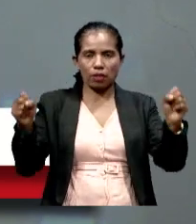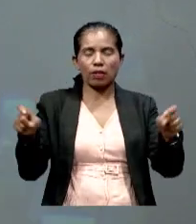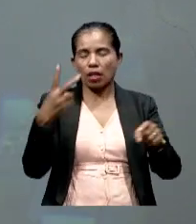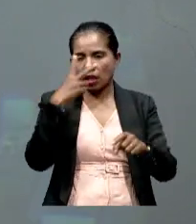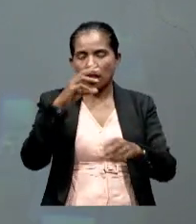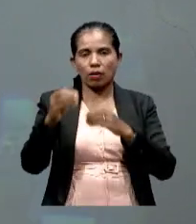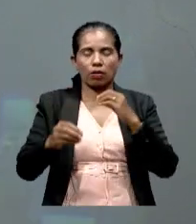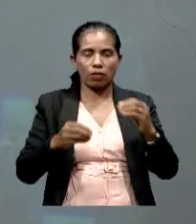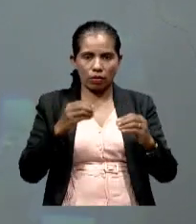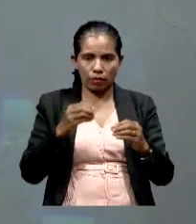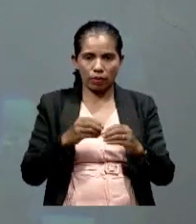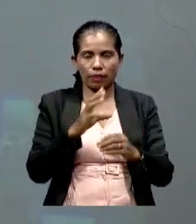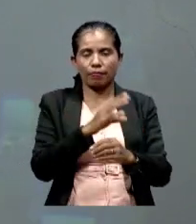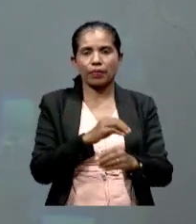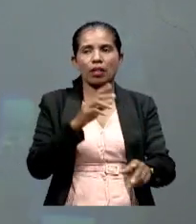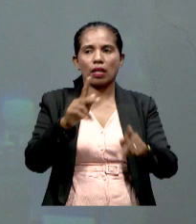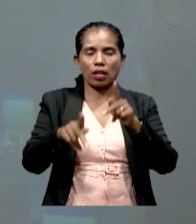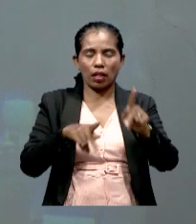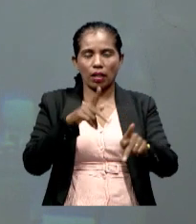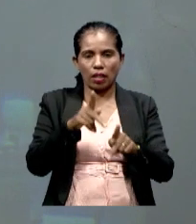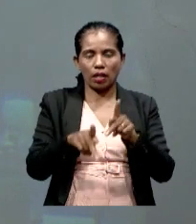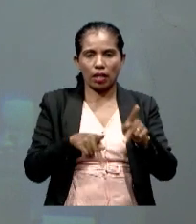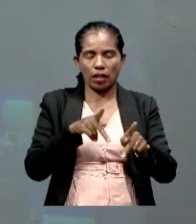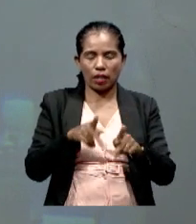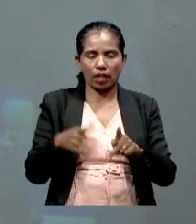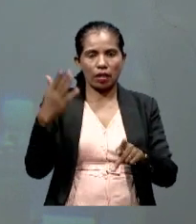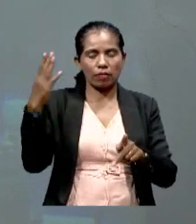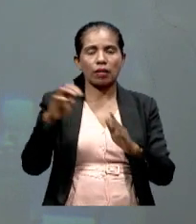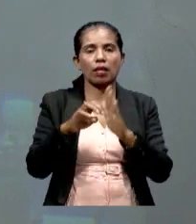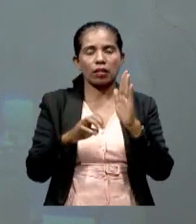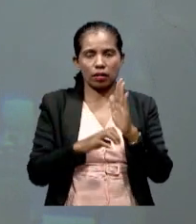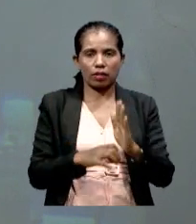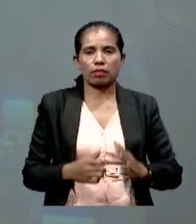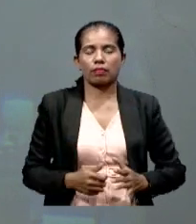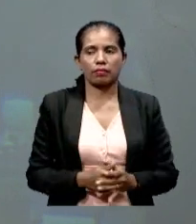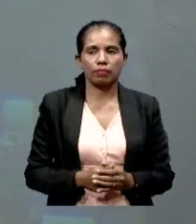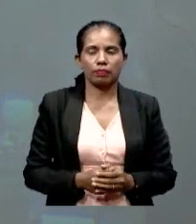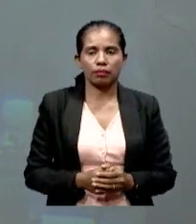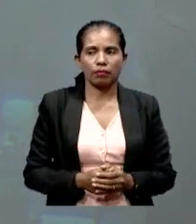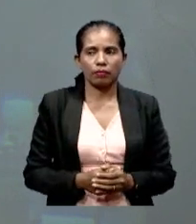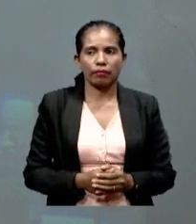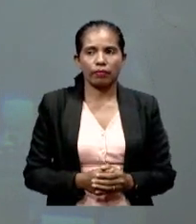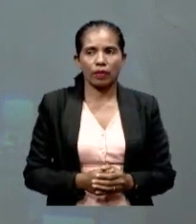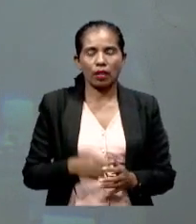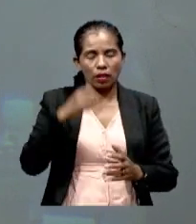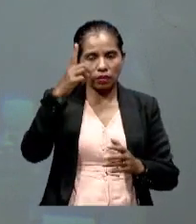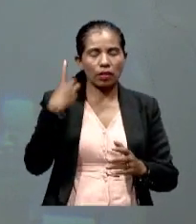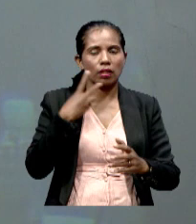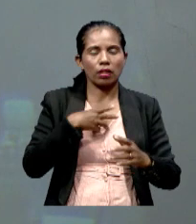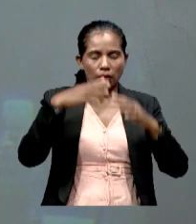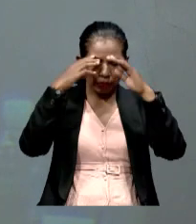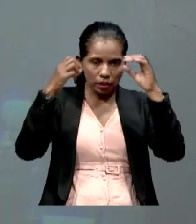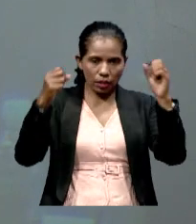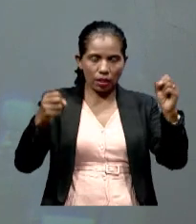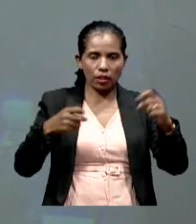na ver relaciona ho cidadão sira e estado partes ne. Or de repente itene presidente republik